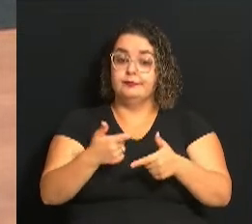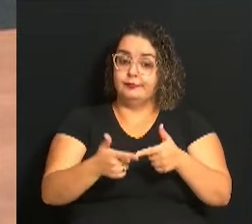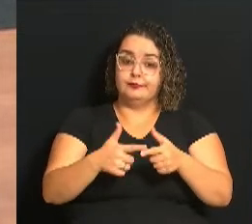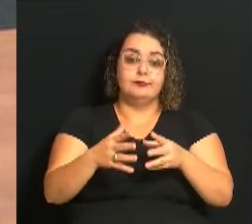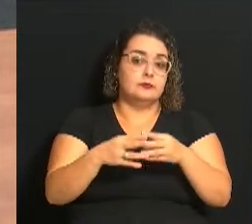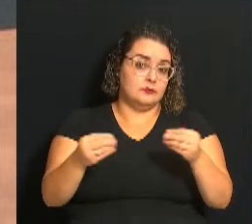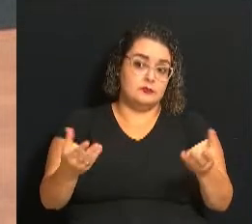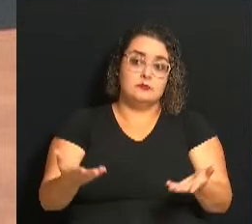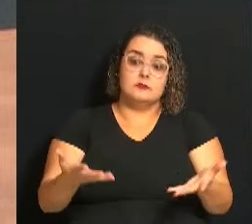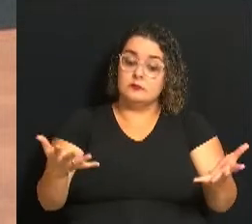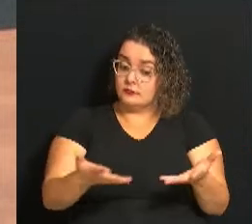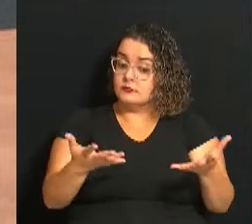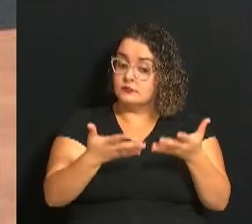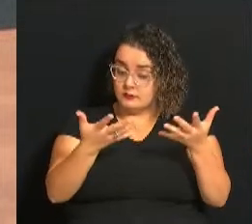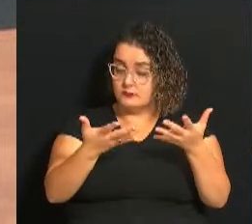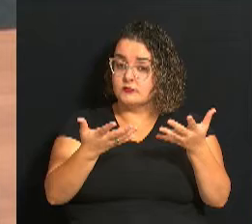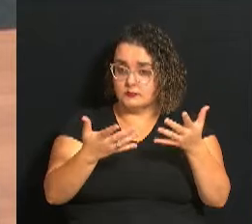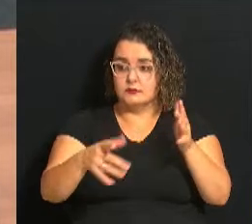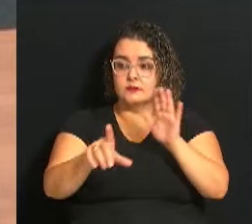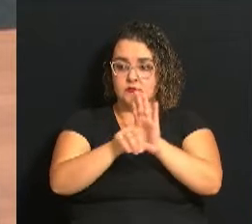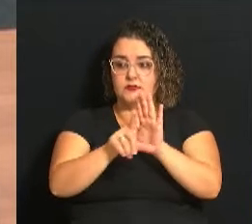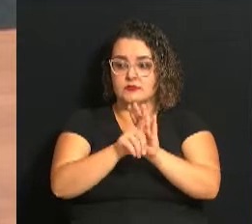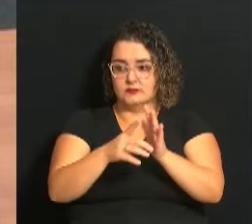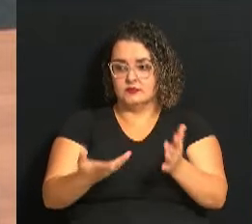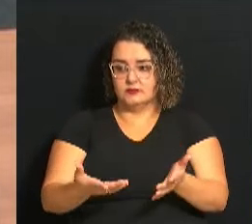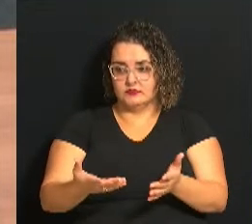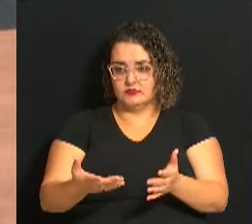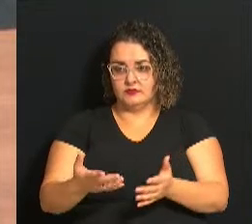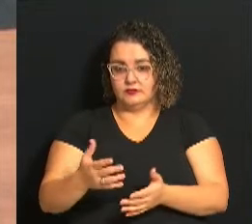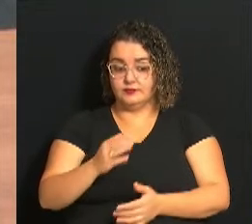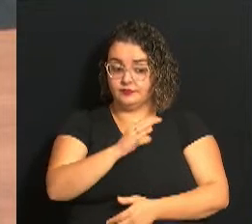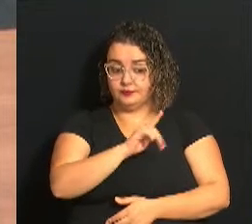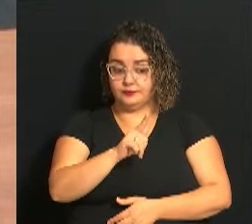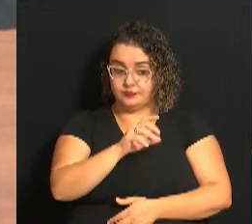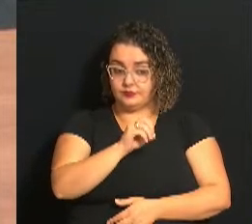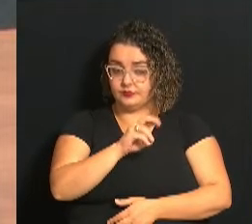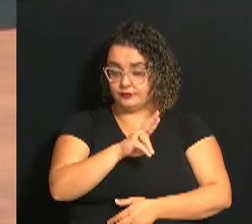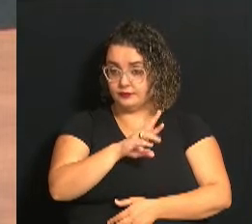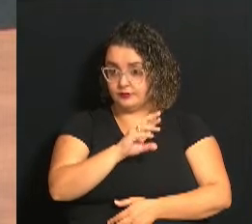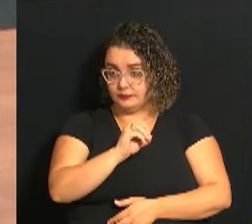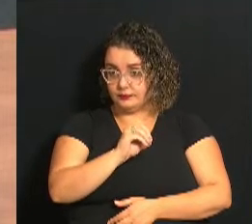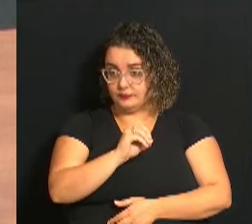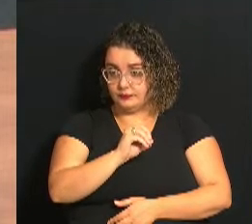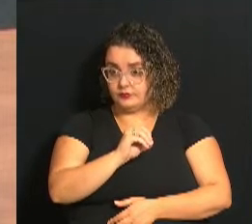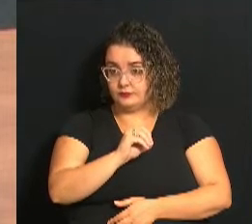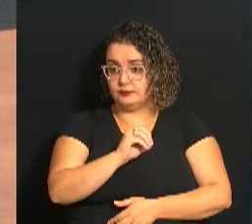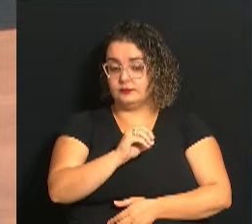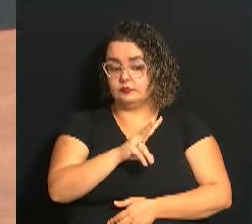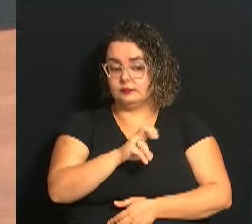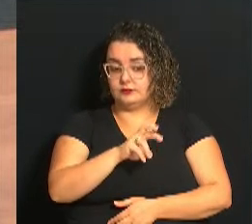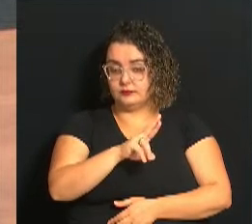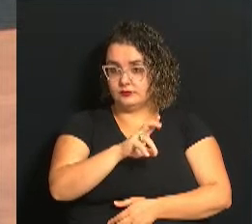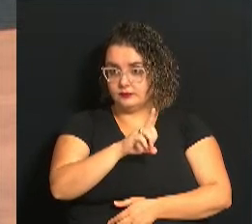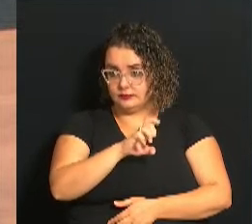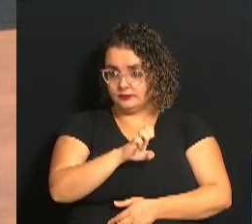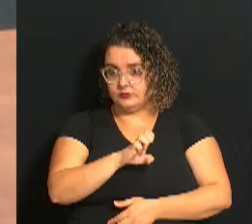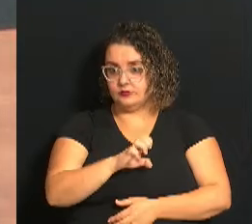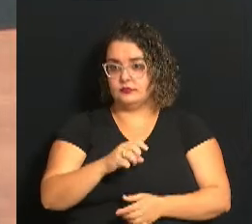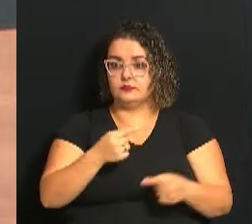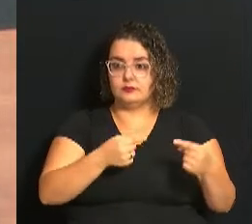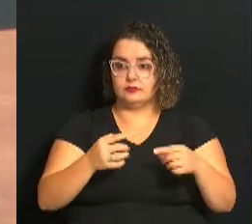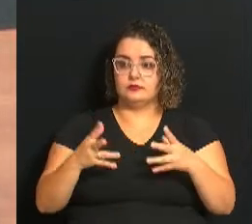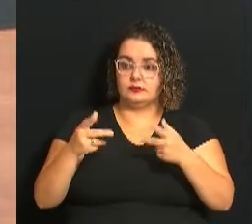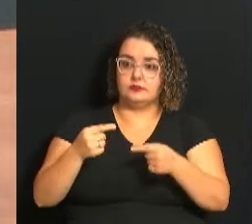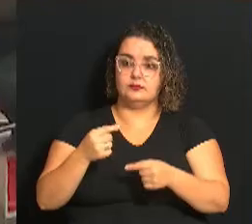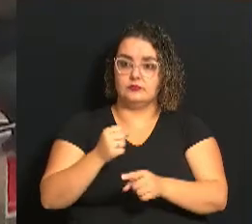de incentivos que a lei do plano de manejo da APA do Campo Grande Ouro Verde vai poder discutir isso com toda a sociedade.